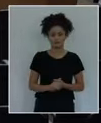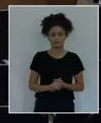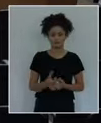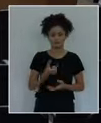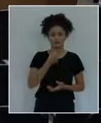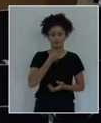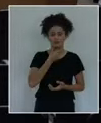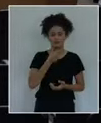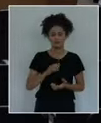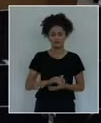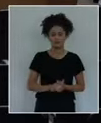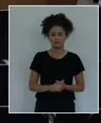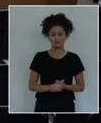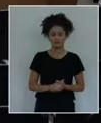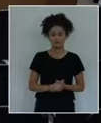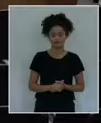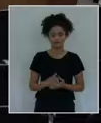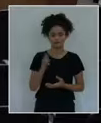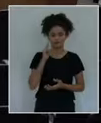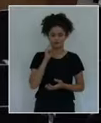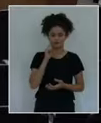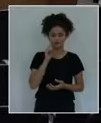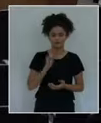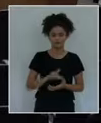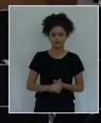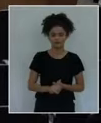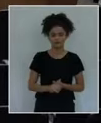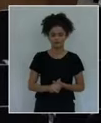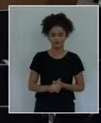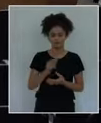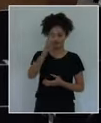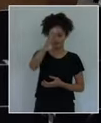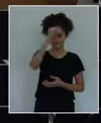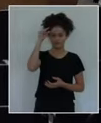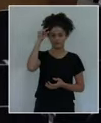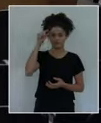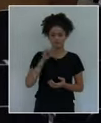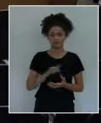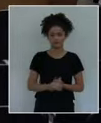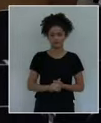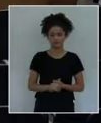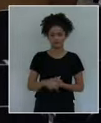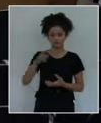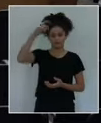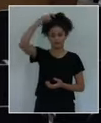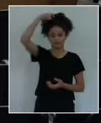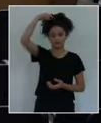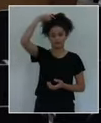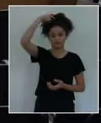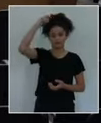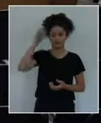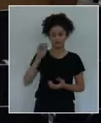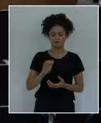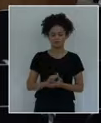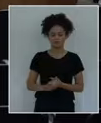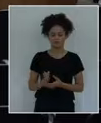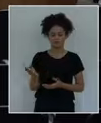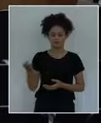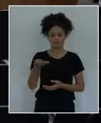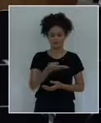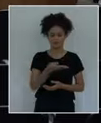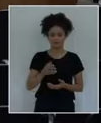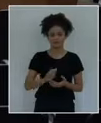Francisco Pinto da Rocha Neto, Hermano Luiz dos Santos, José Gonçalves Osório Filho, José Rubens Tavares, Juscelino da